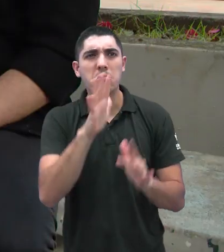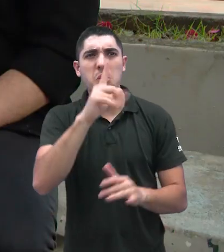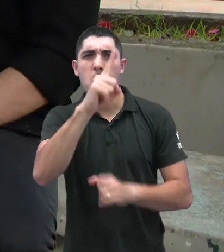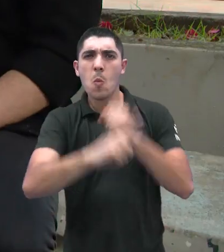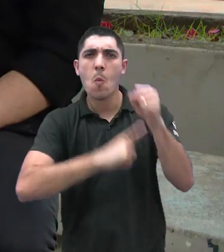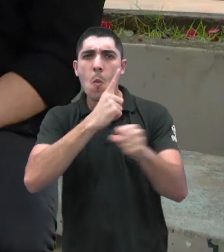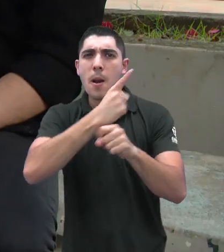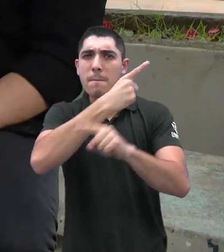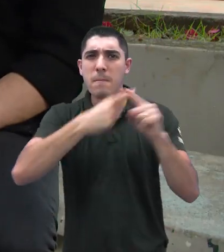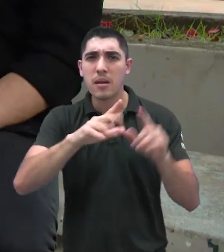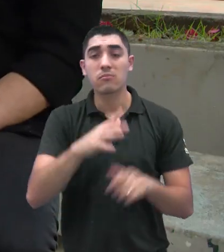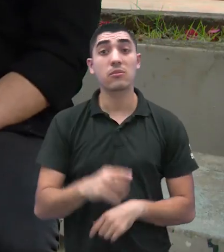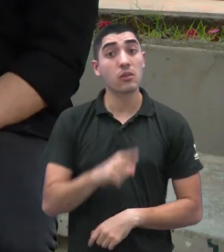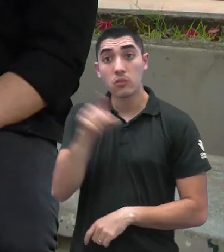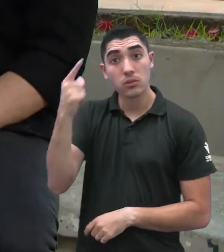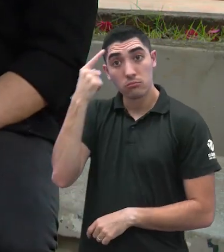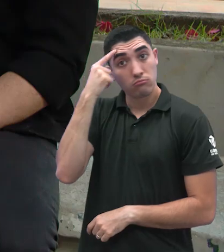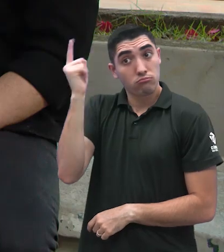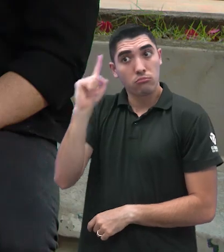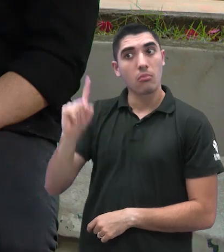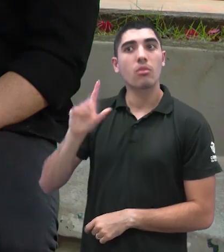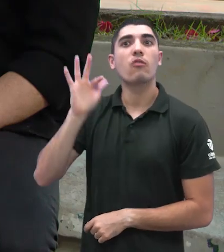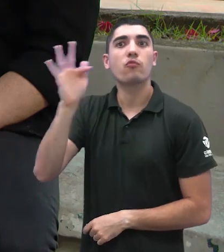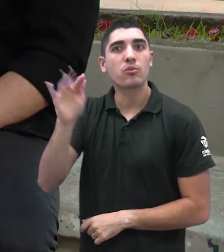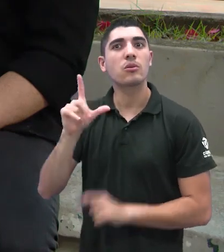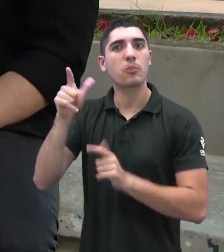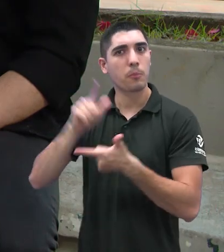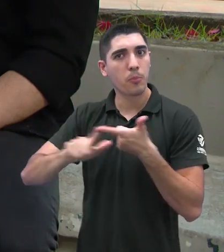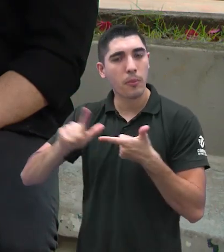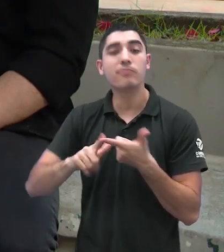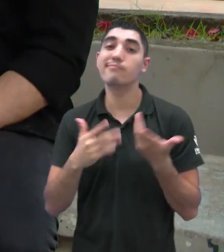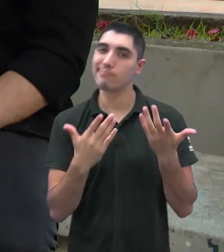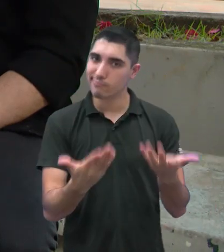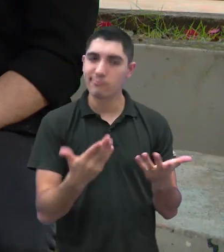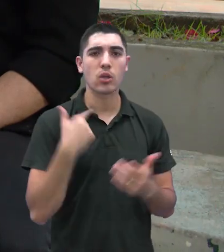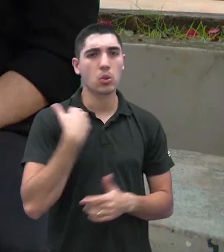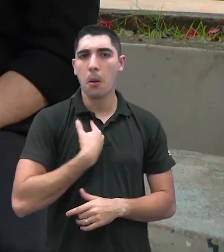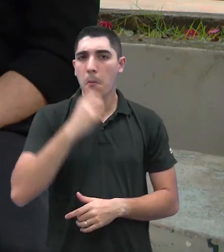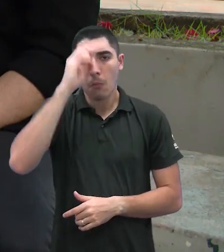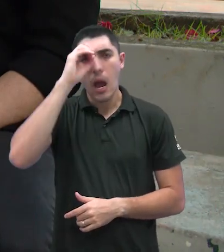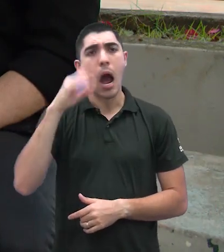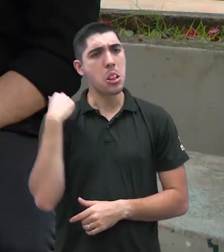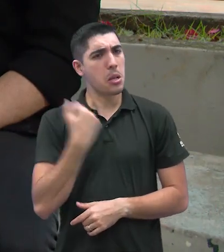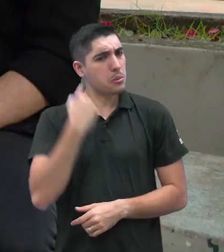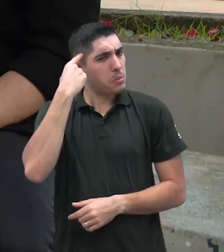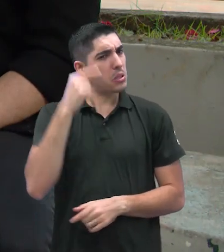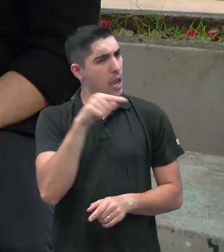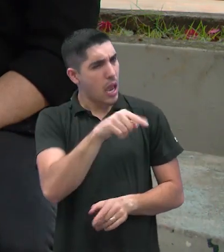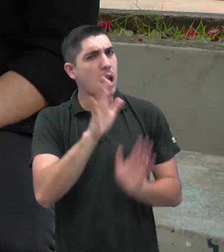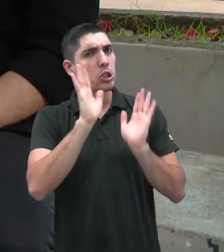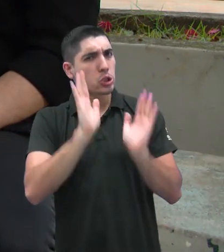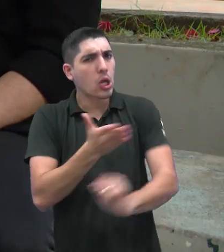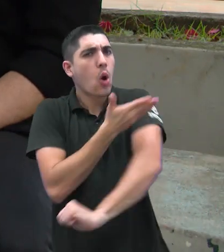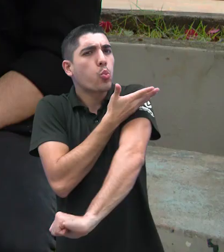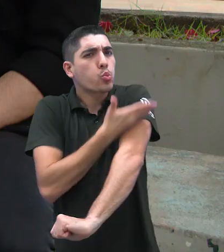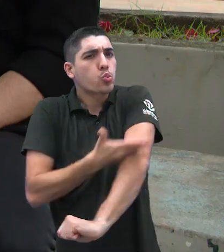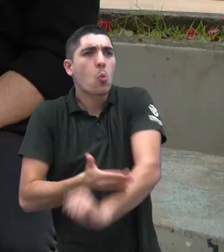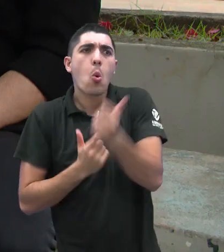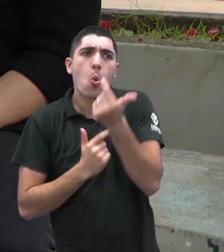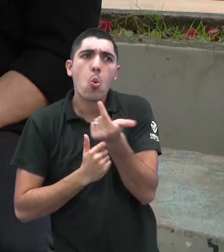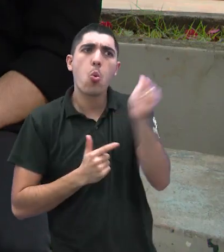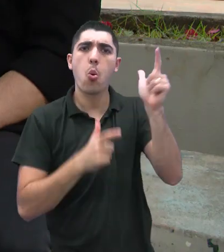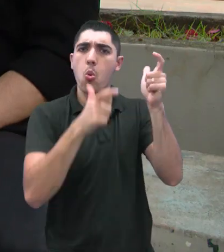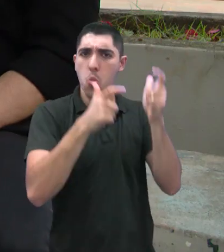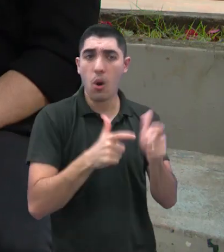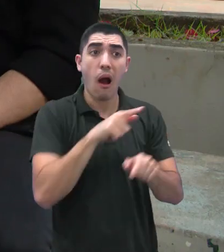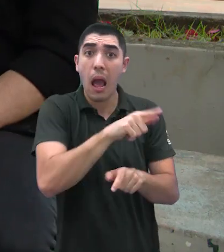ano e meio. Você nem sabia. A gente nem imaginava. E ela chegou assim, a gente achou que ela foi domesticada em algum momento, por isso